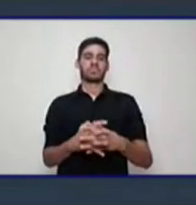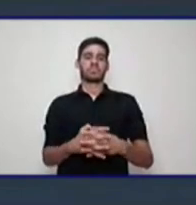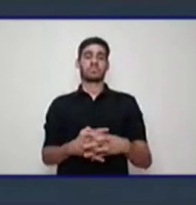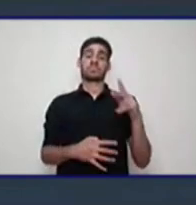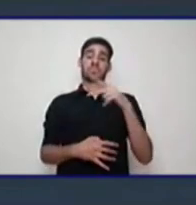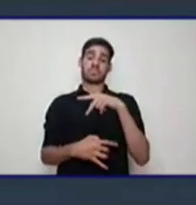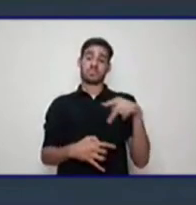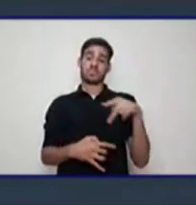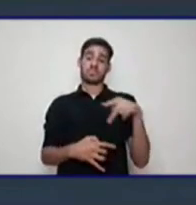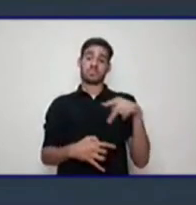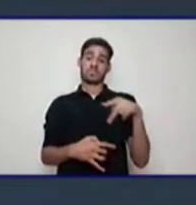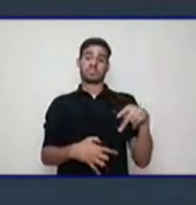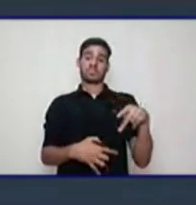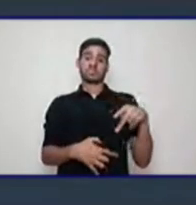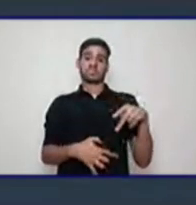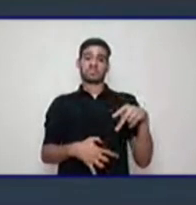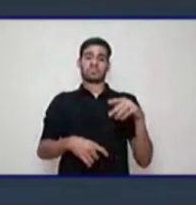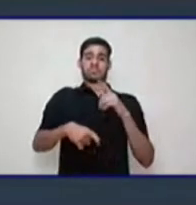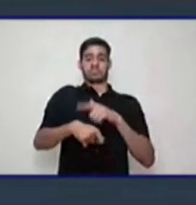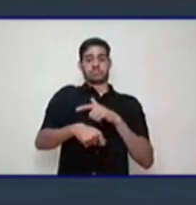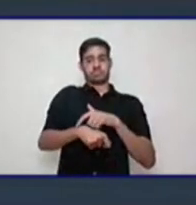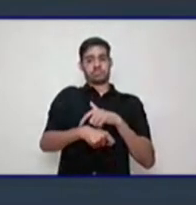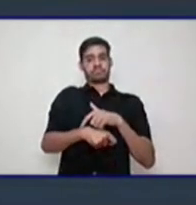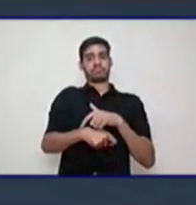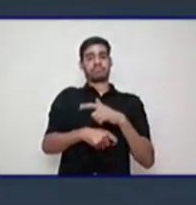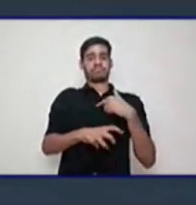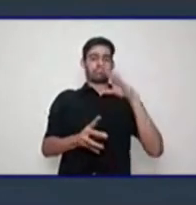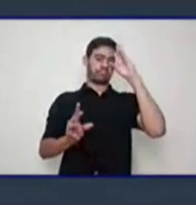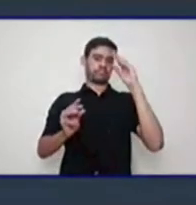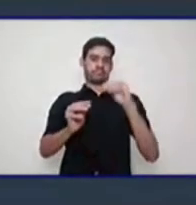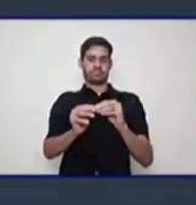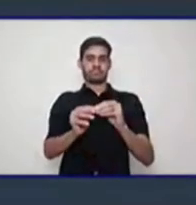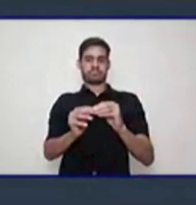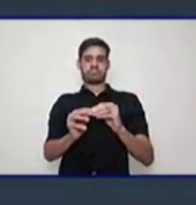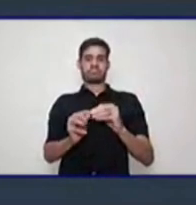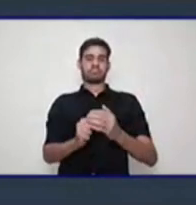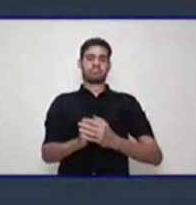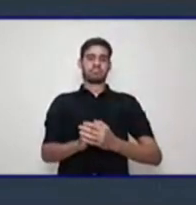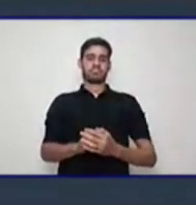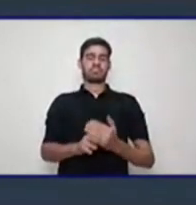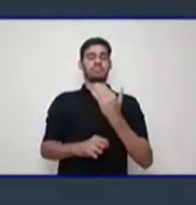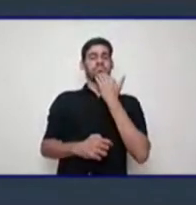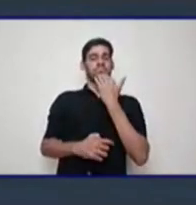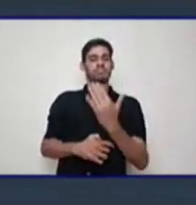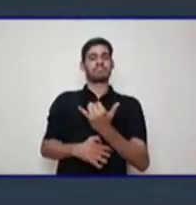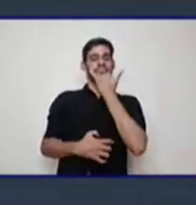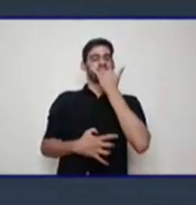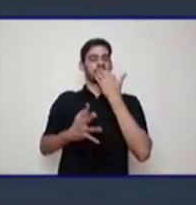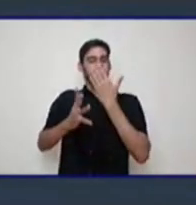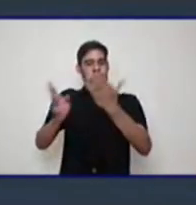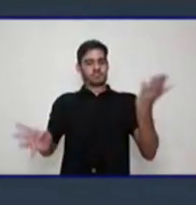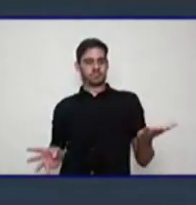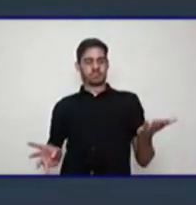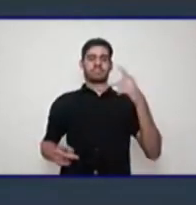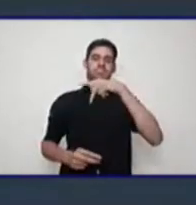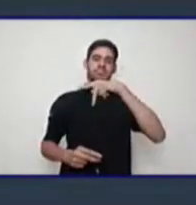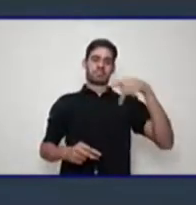Presidente, até pelo horário, eu vou ser extremamente sintético, já pedindo todas as vênias a Vossa Excelência,